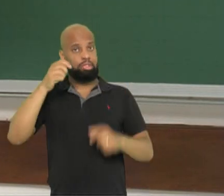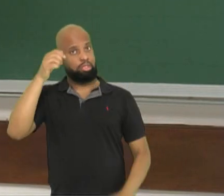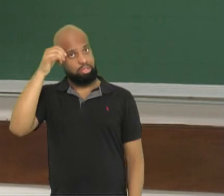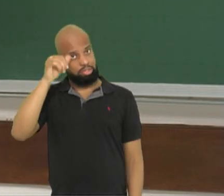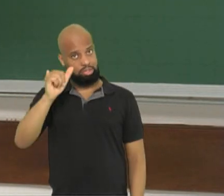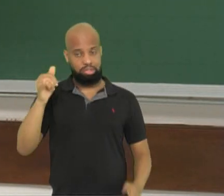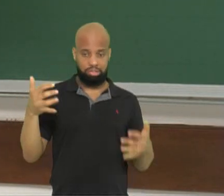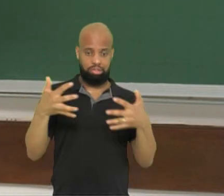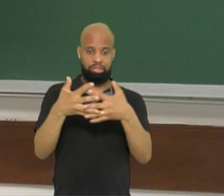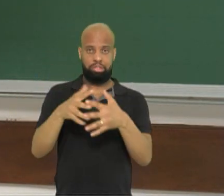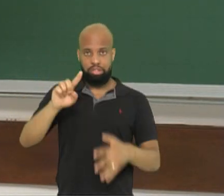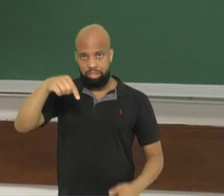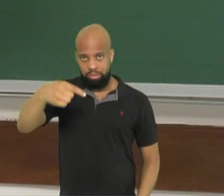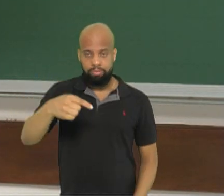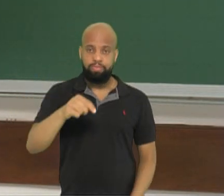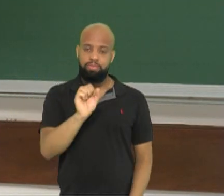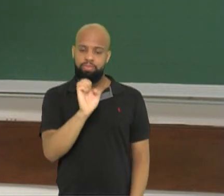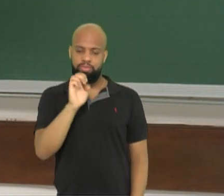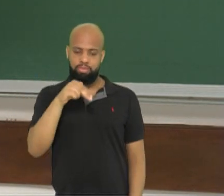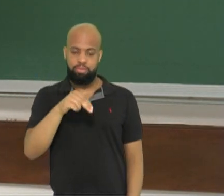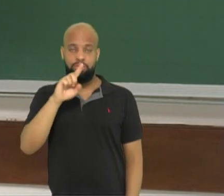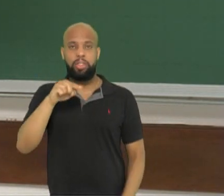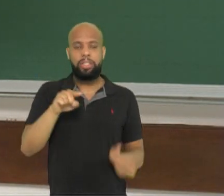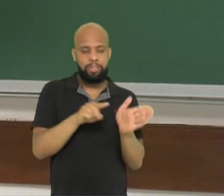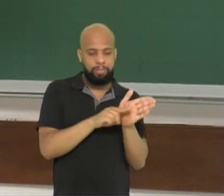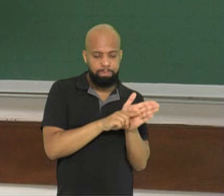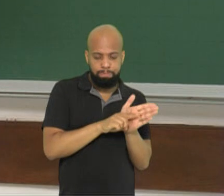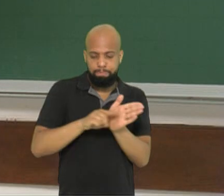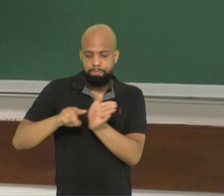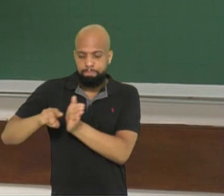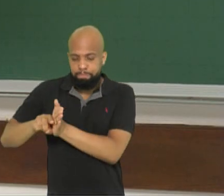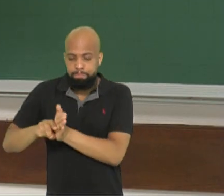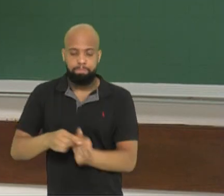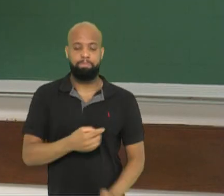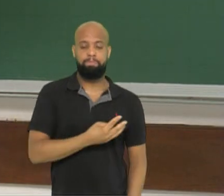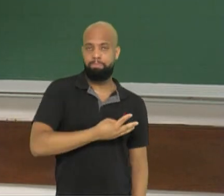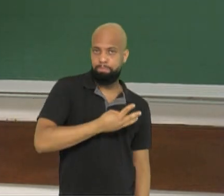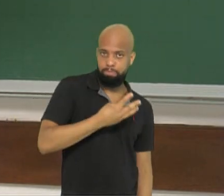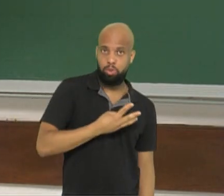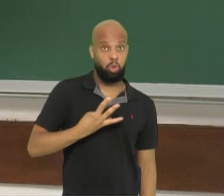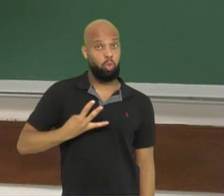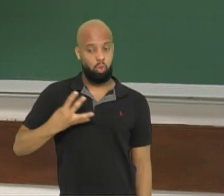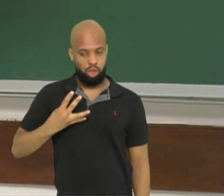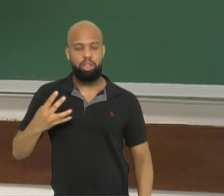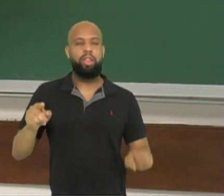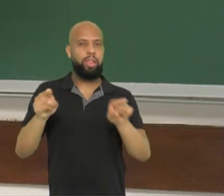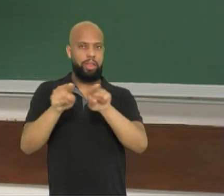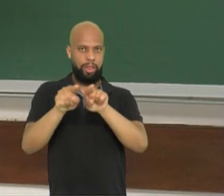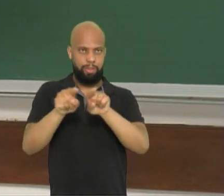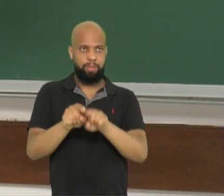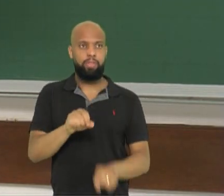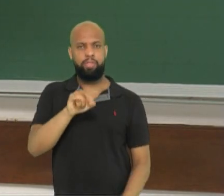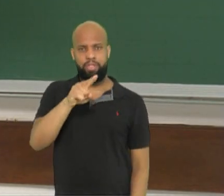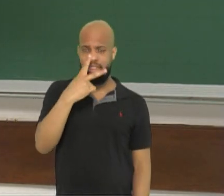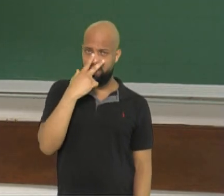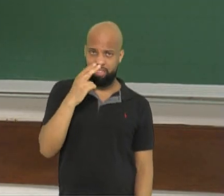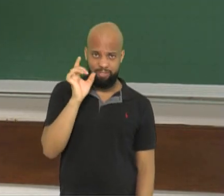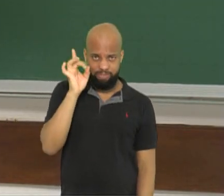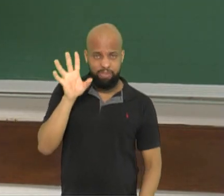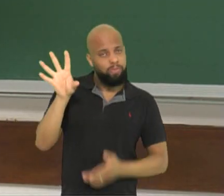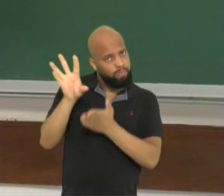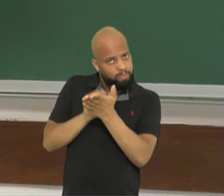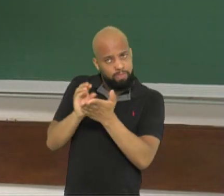nos cálculos. E seno é negativo no terceiro e no quarto quadrante. Gente, se você achar mais fácil, copia isso